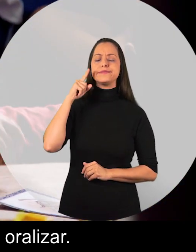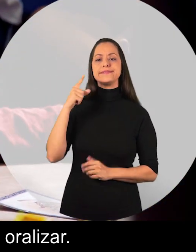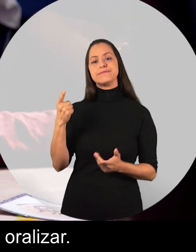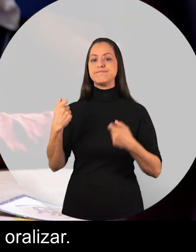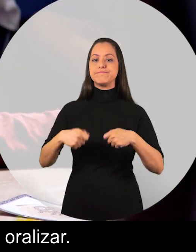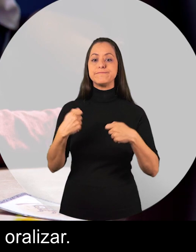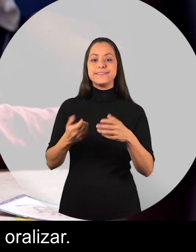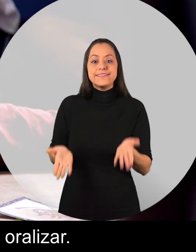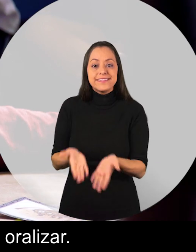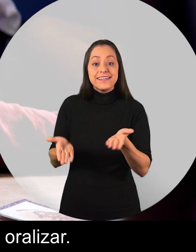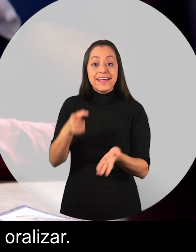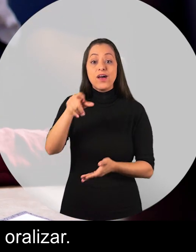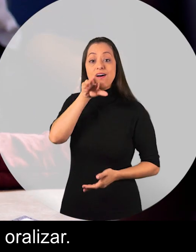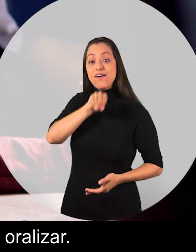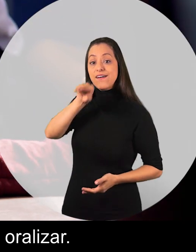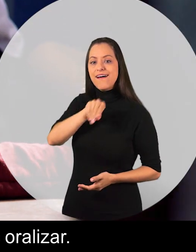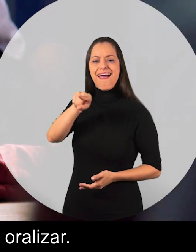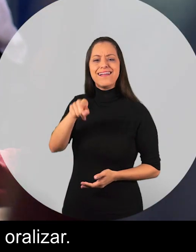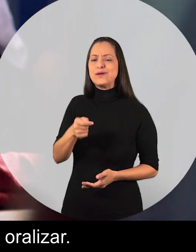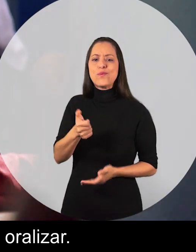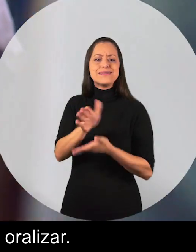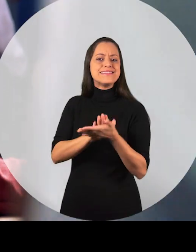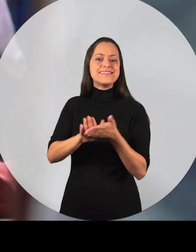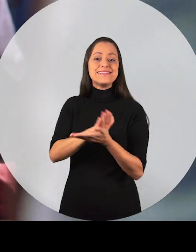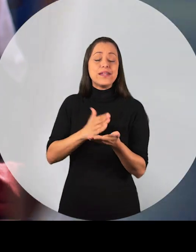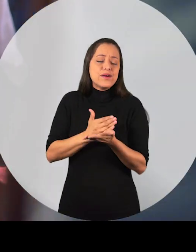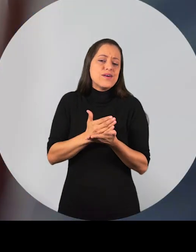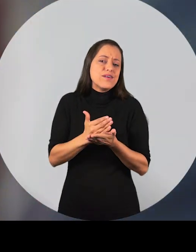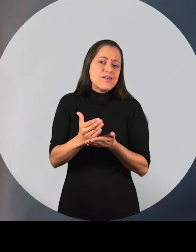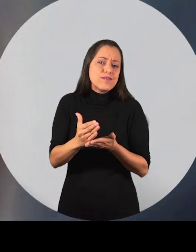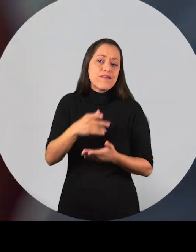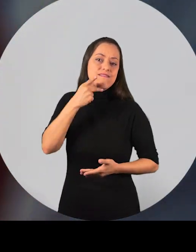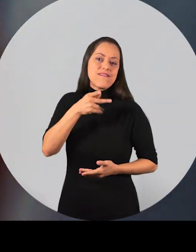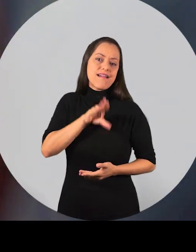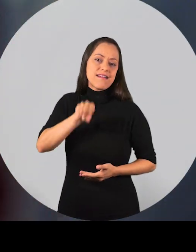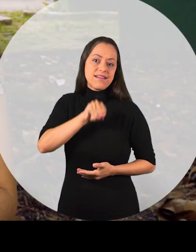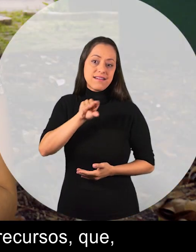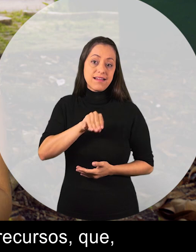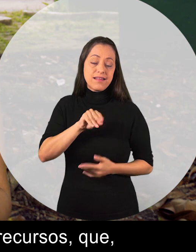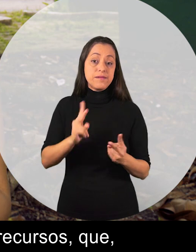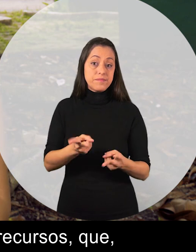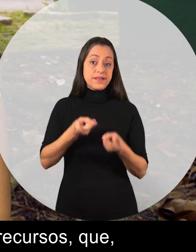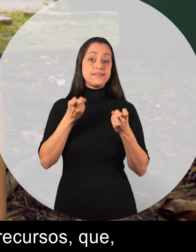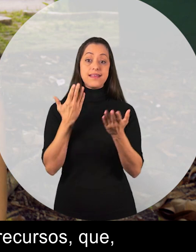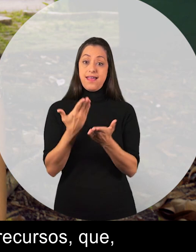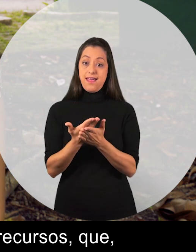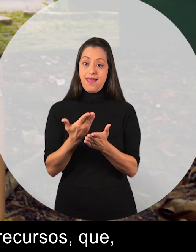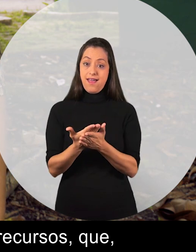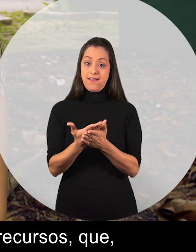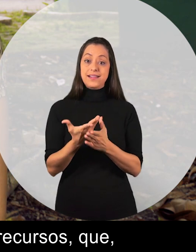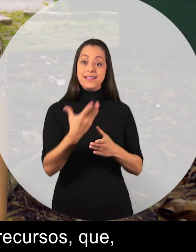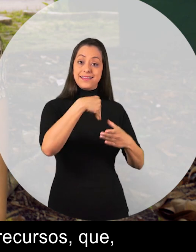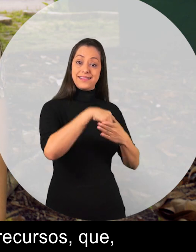né? Justamente pelo Maurício praticamente não oralizar, ele está começando a falar agora. Porque eu percebia muito nas